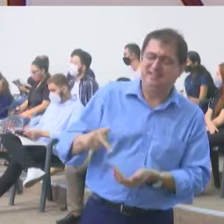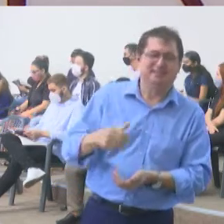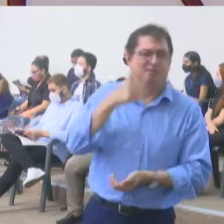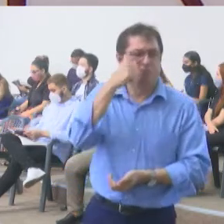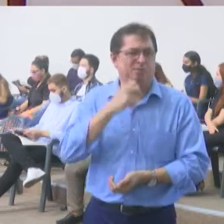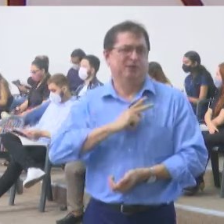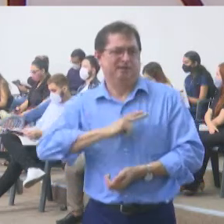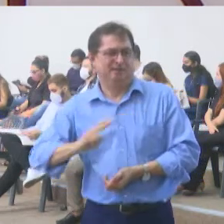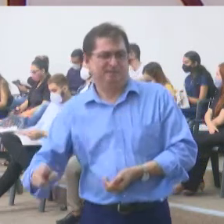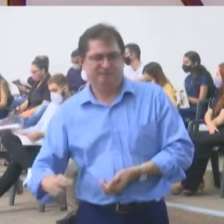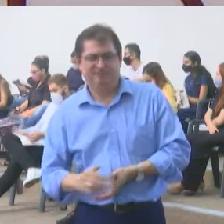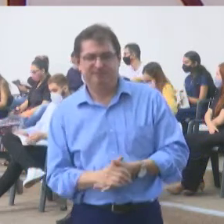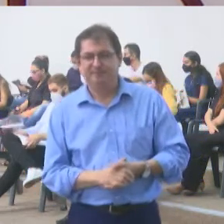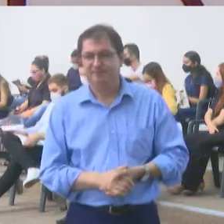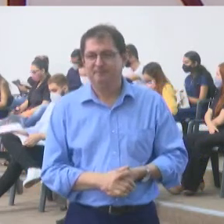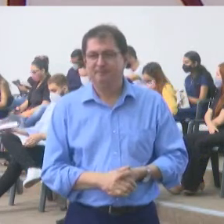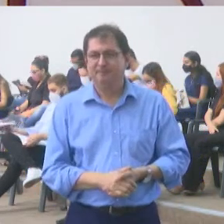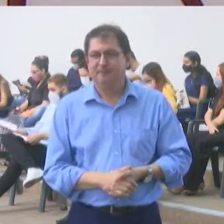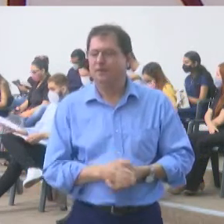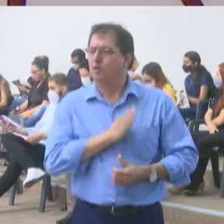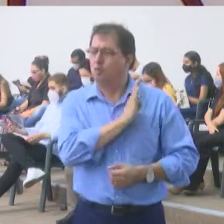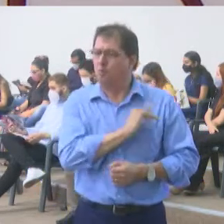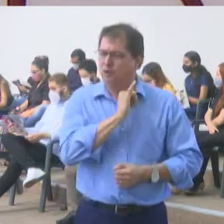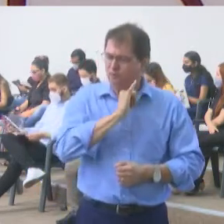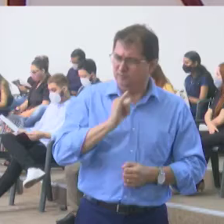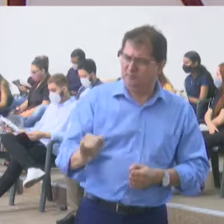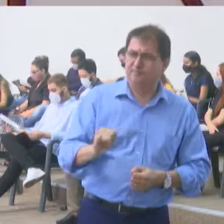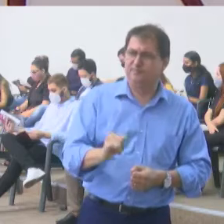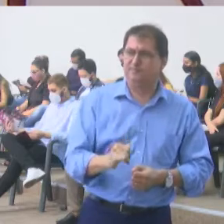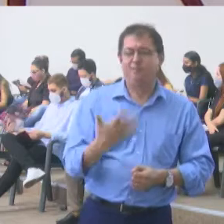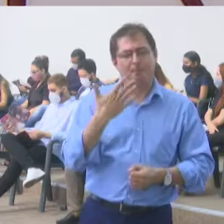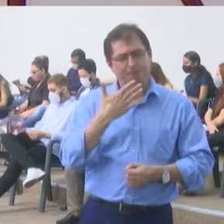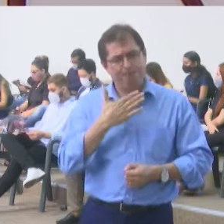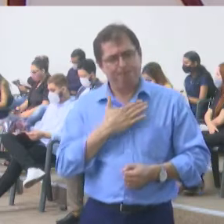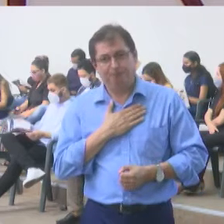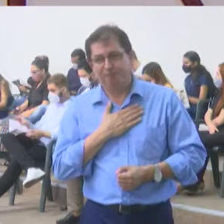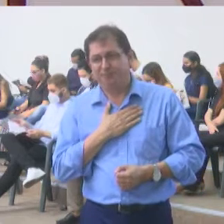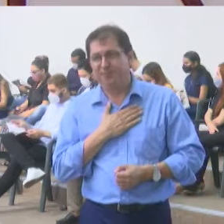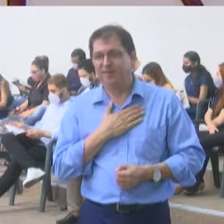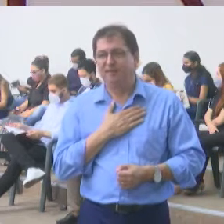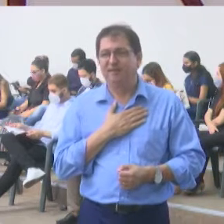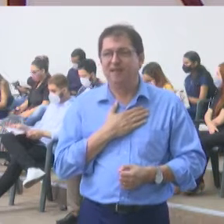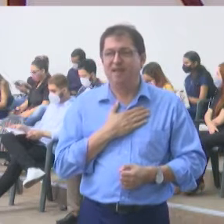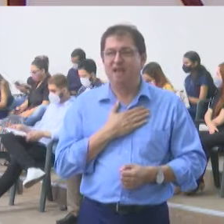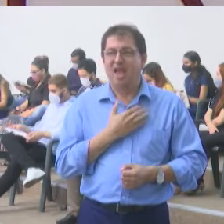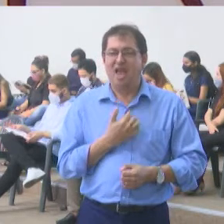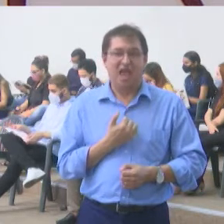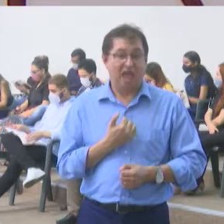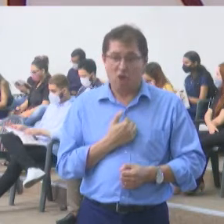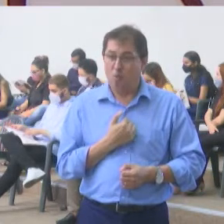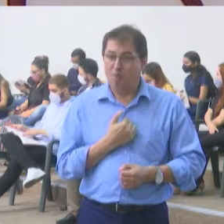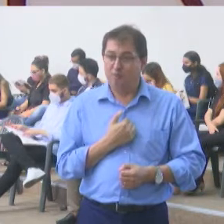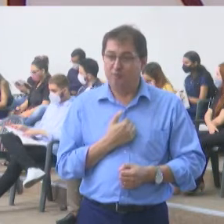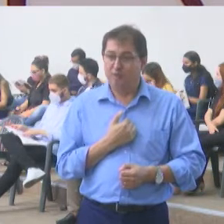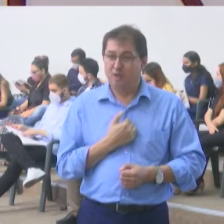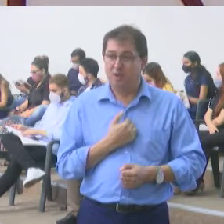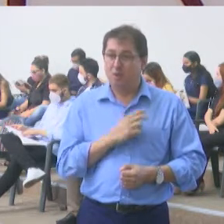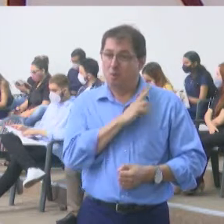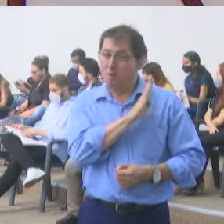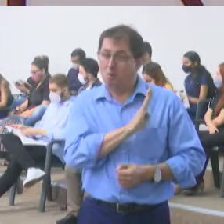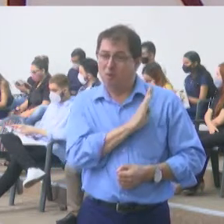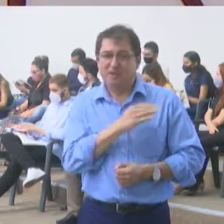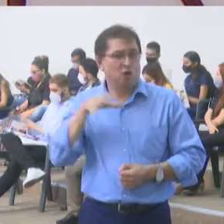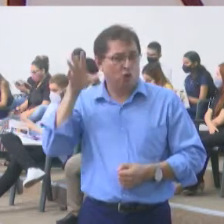Olha o que ele diz: então disse o resgatador: para mim não poderei resgatar, para que não prejudique a